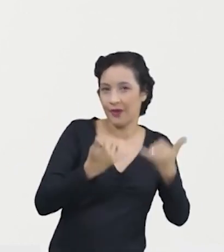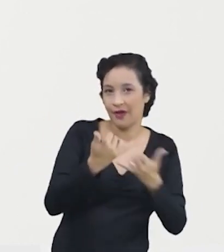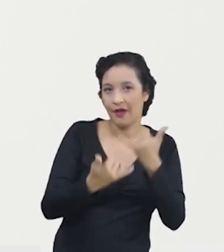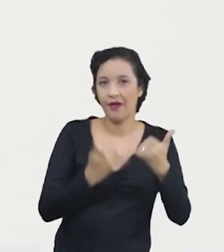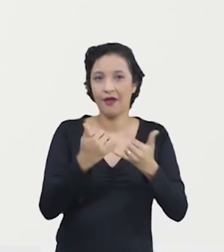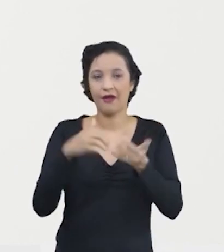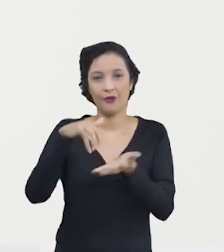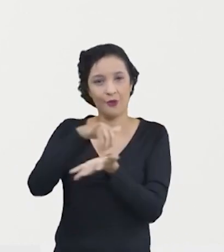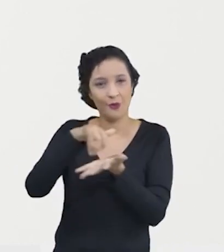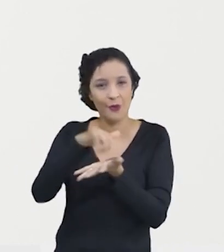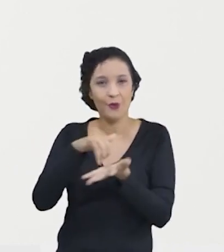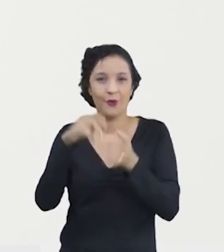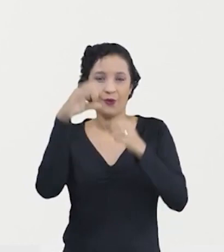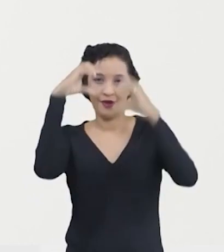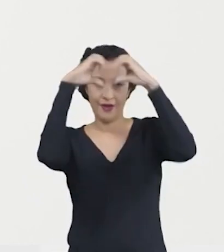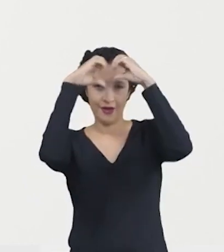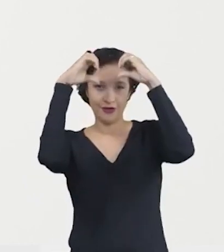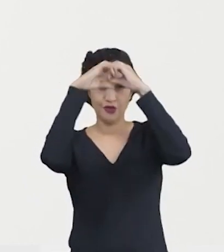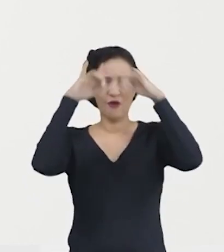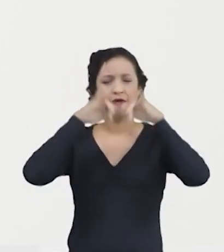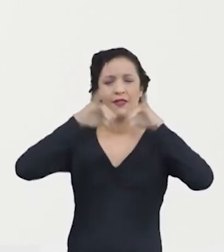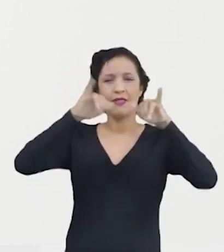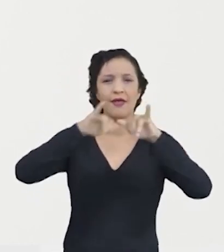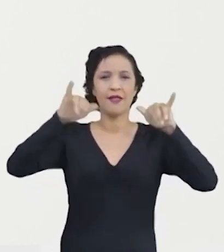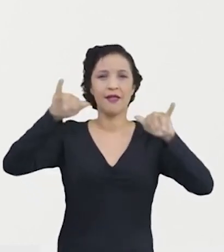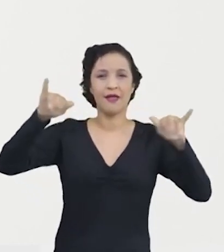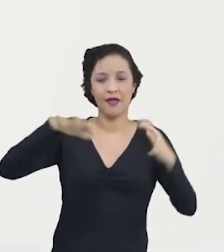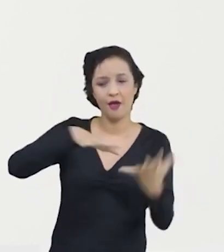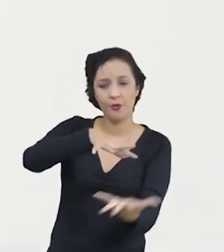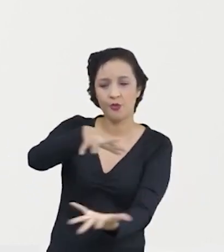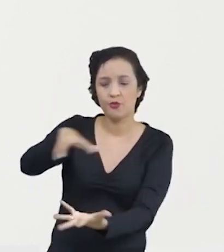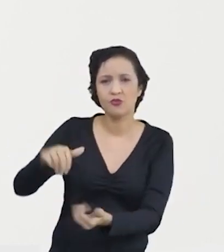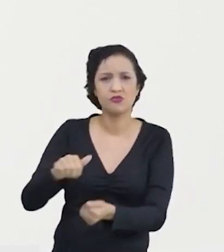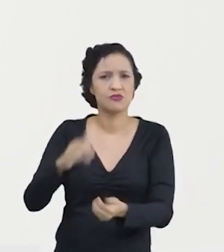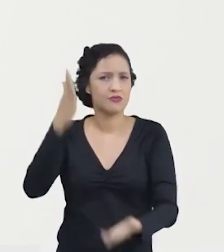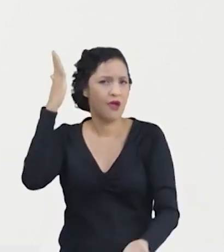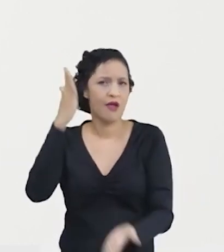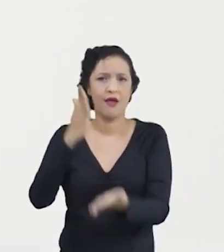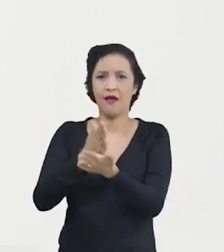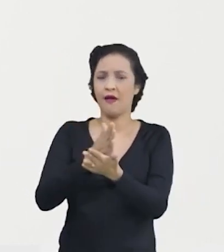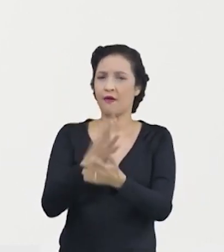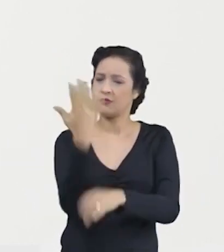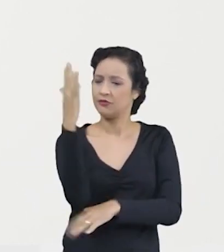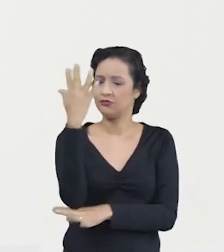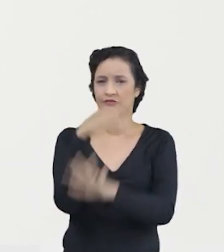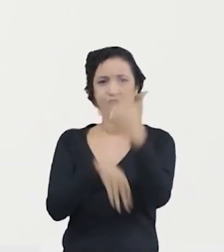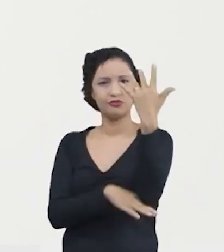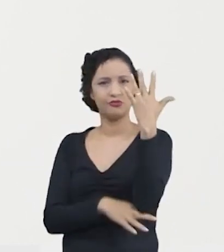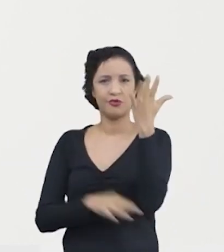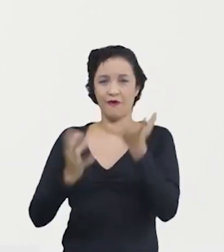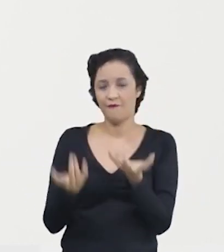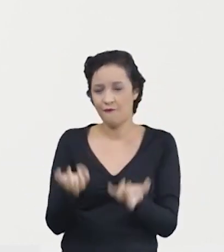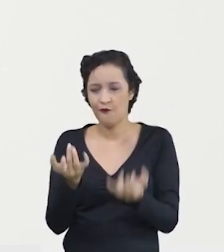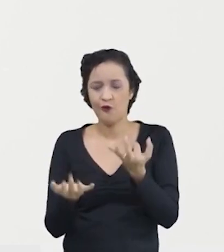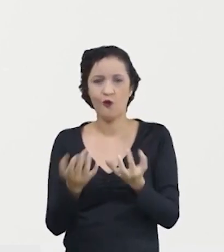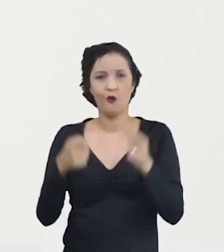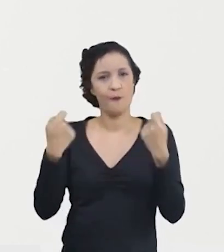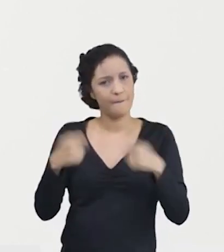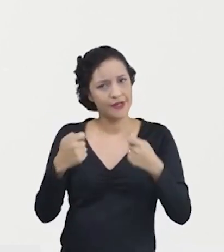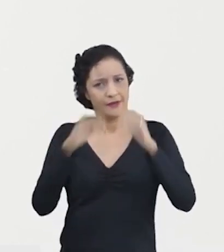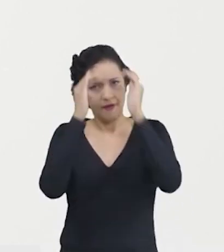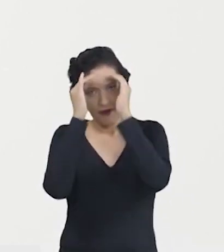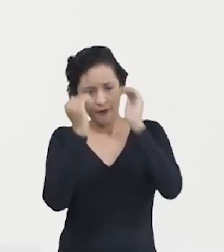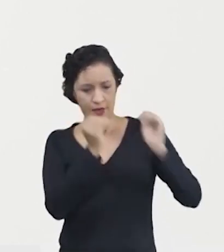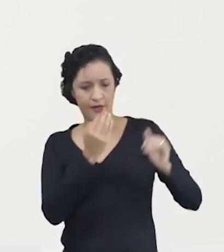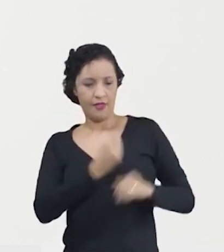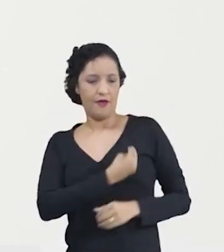declarar. Nada de queimada ou derrubada, a vida agora é respeitada, todo mundo vai